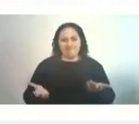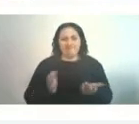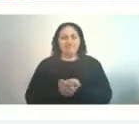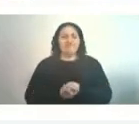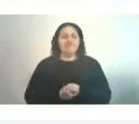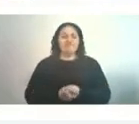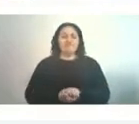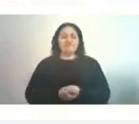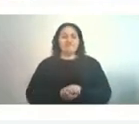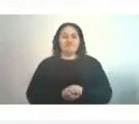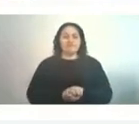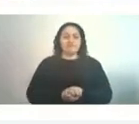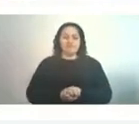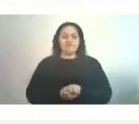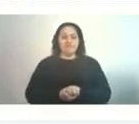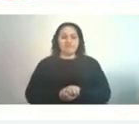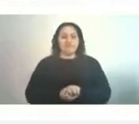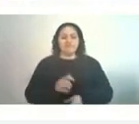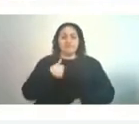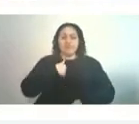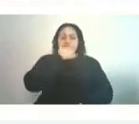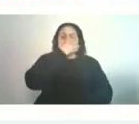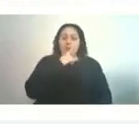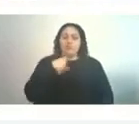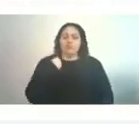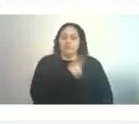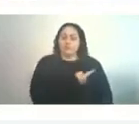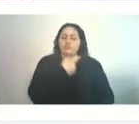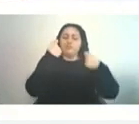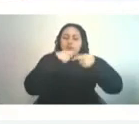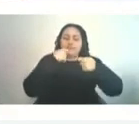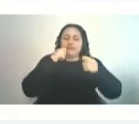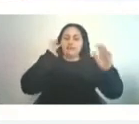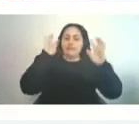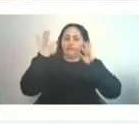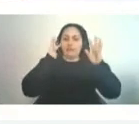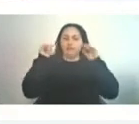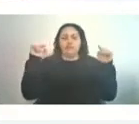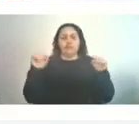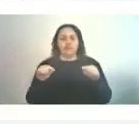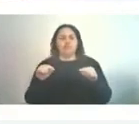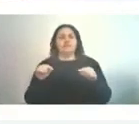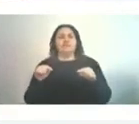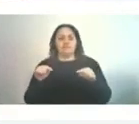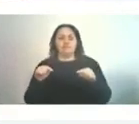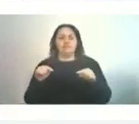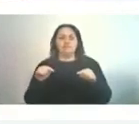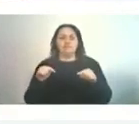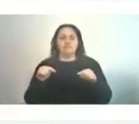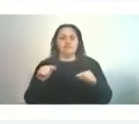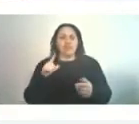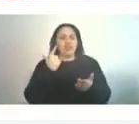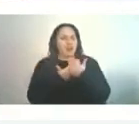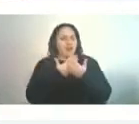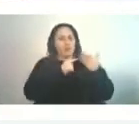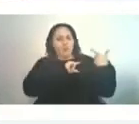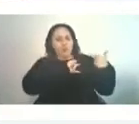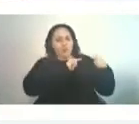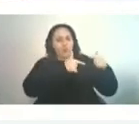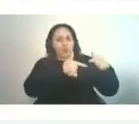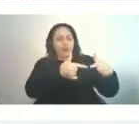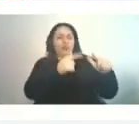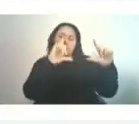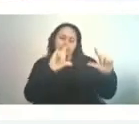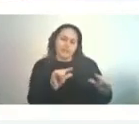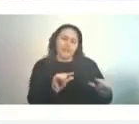que nós temos que pensar muito mais nisso, né, menos talvez aulas clássicas e mais